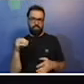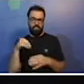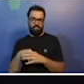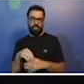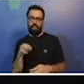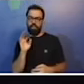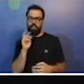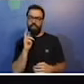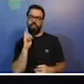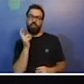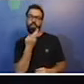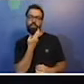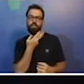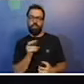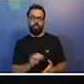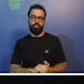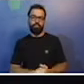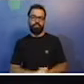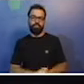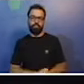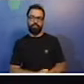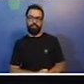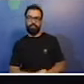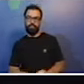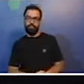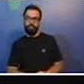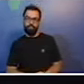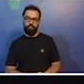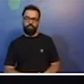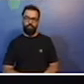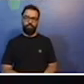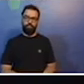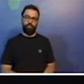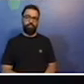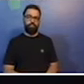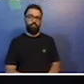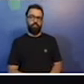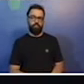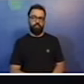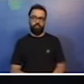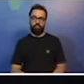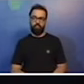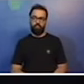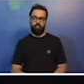do sujeito. Come-se bem neste restaurante.